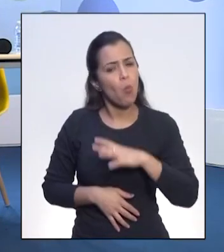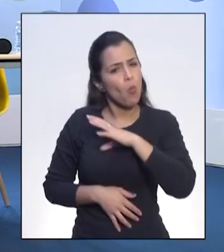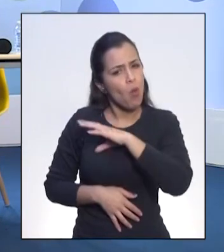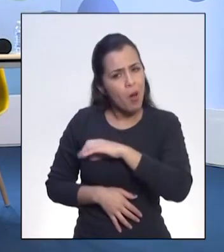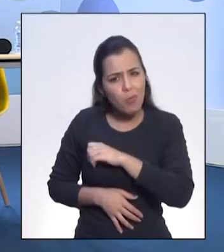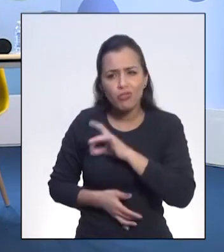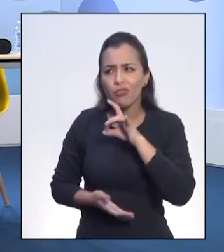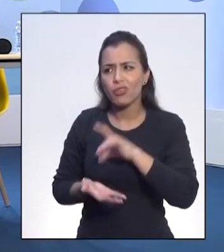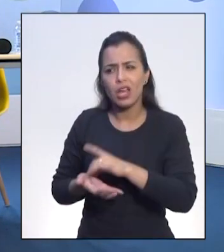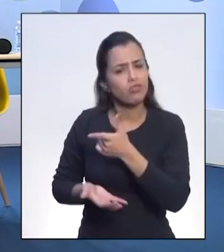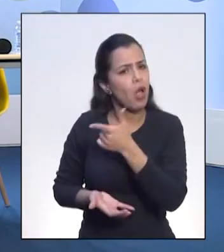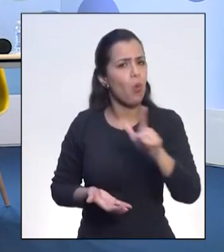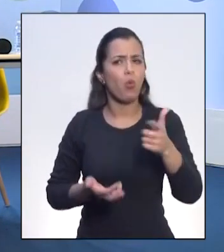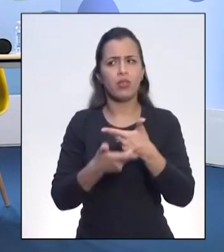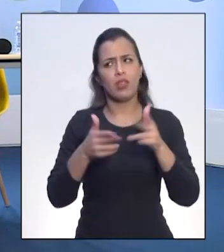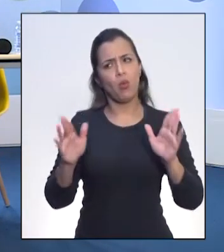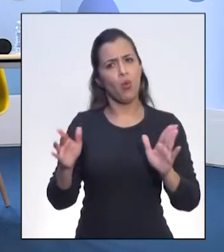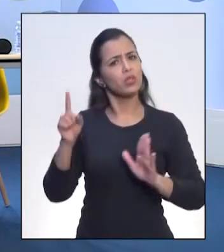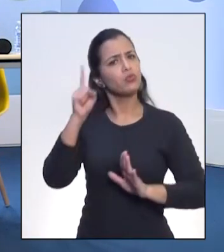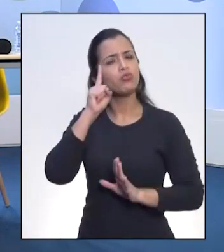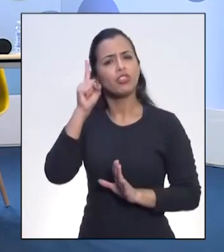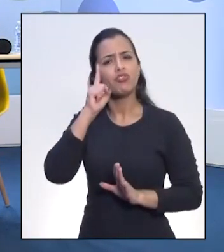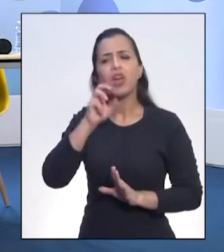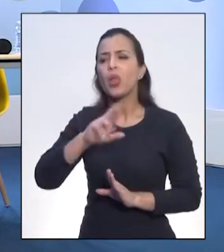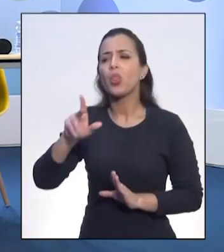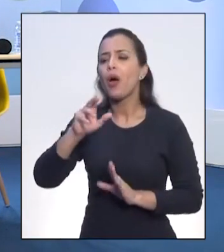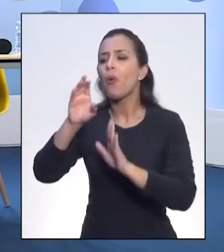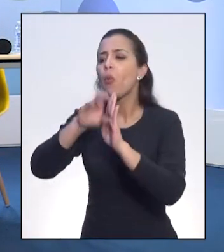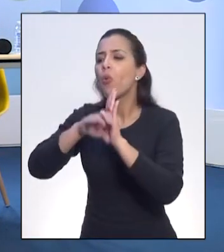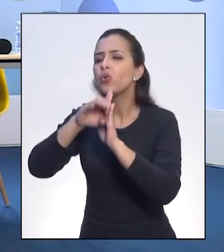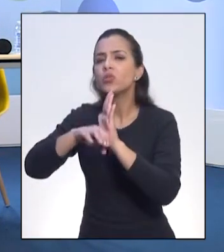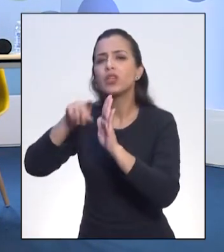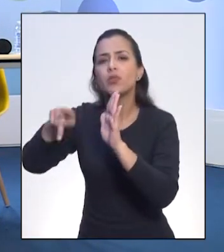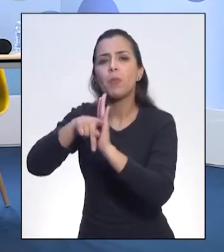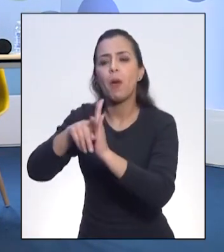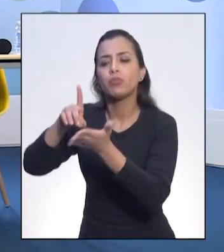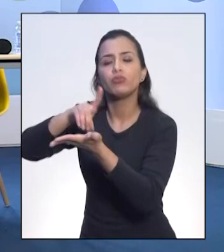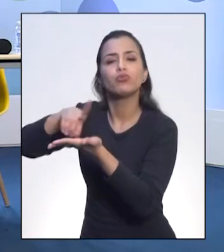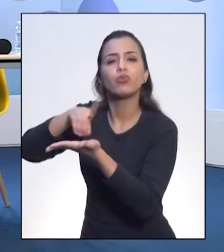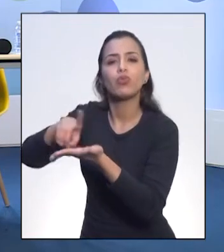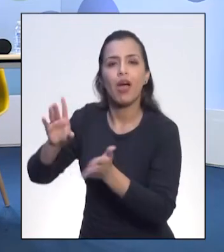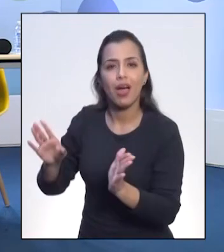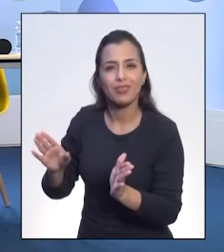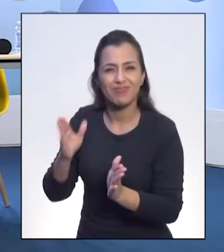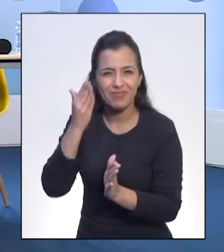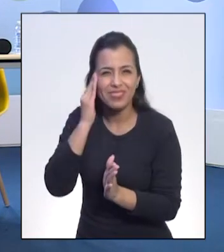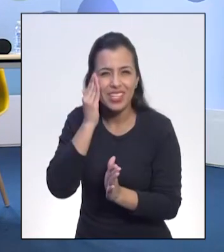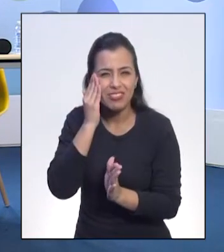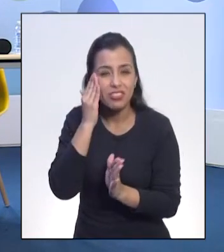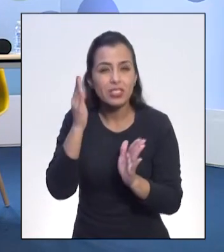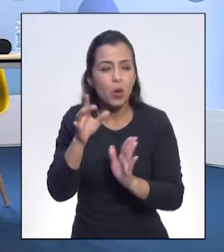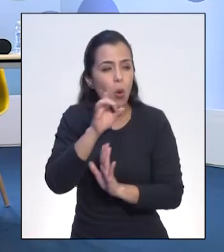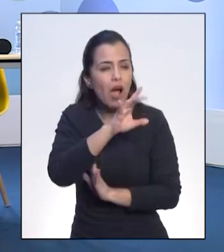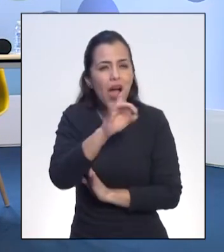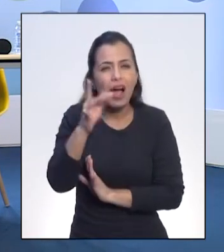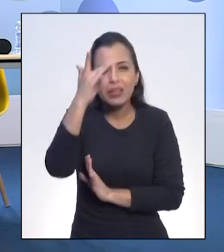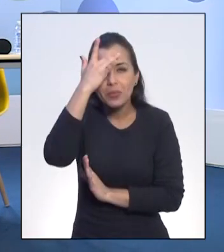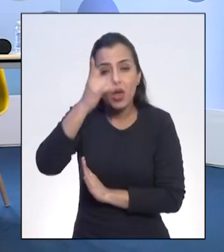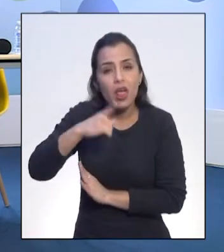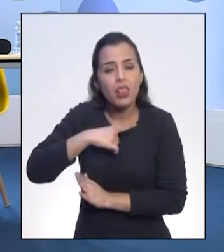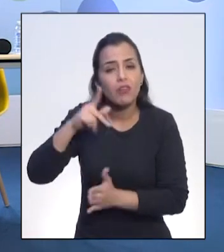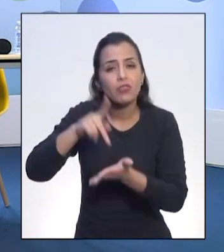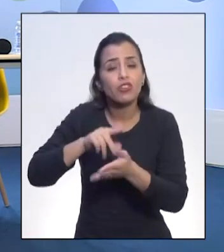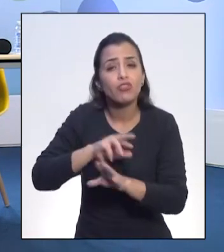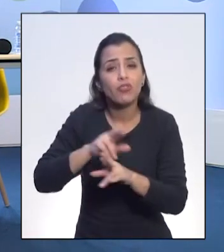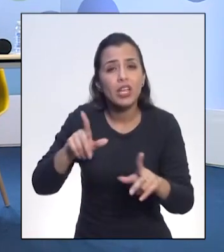de verdade é o do cotidiano, é o do dia a dia, não é o conceito que está no dicionário. Então, vejam que nós temos 5 visões diferentes